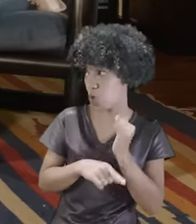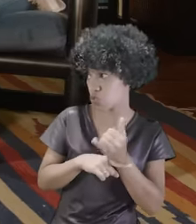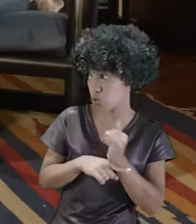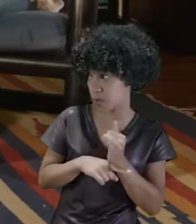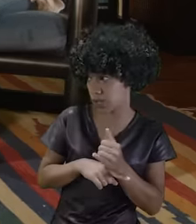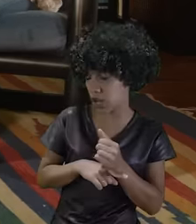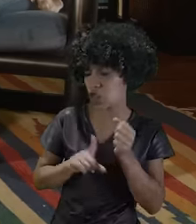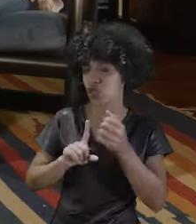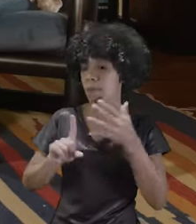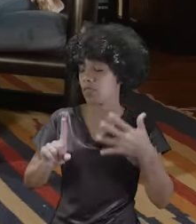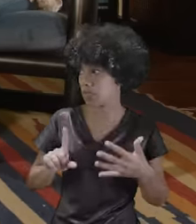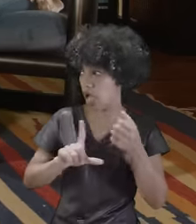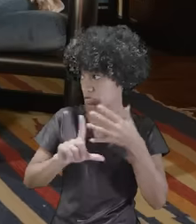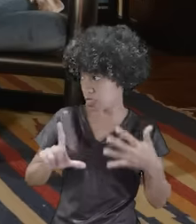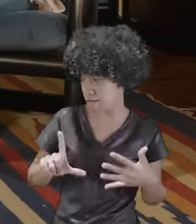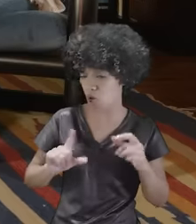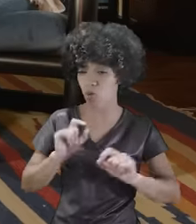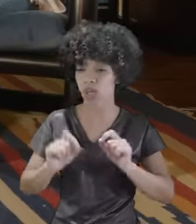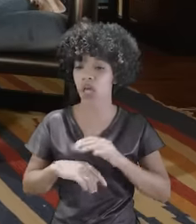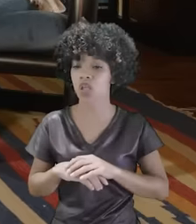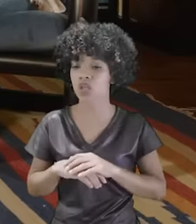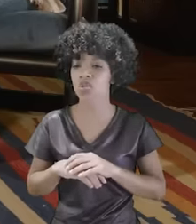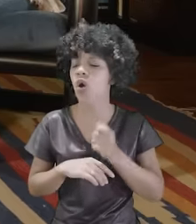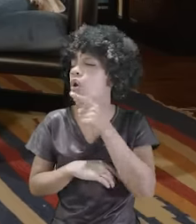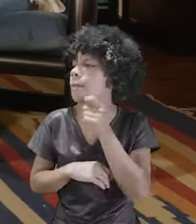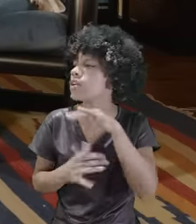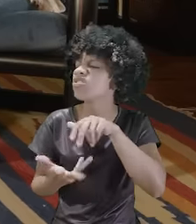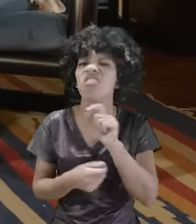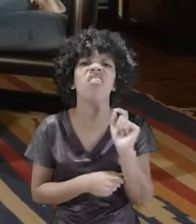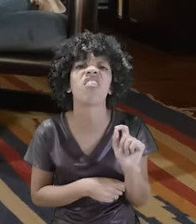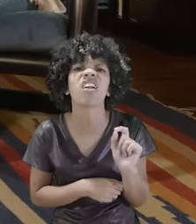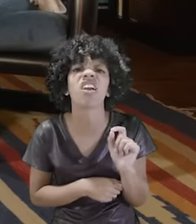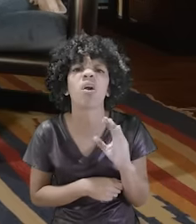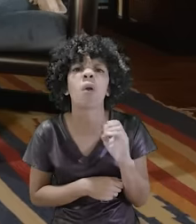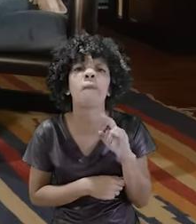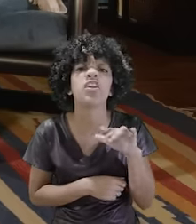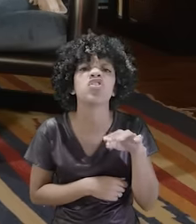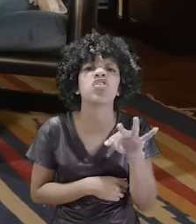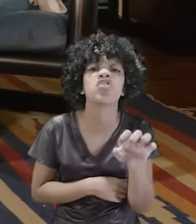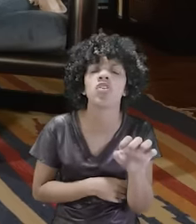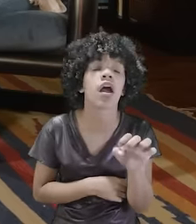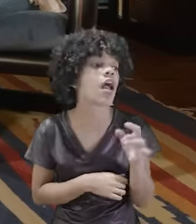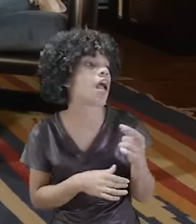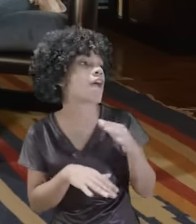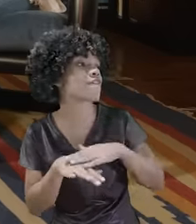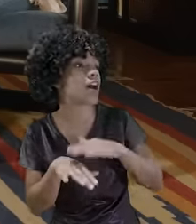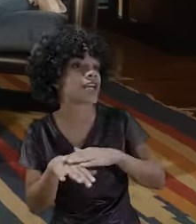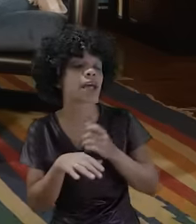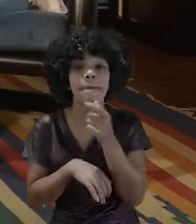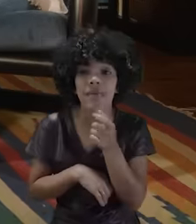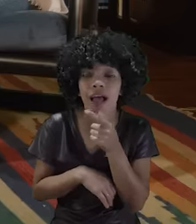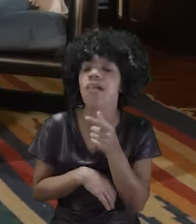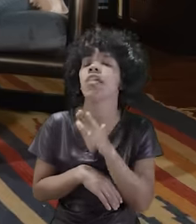documentário na Netflix sobre comediantes ao redor do mundo quem são as outras pessoas